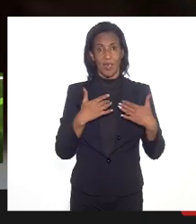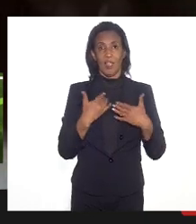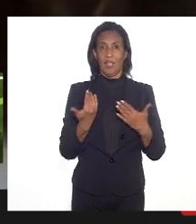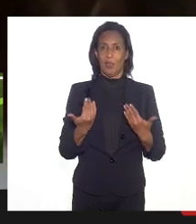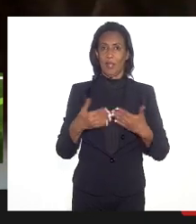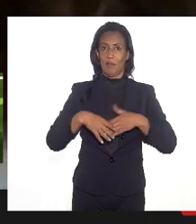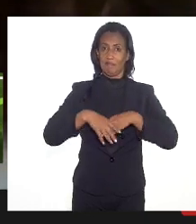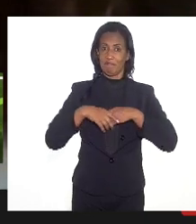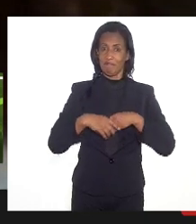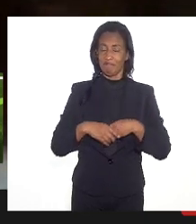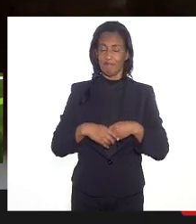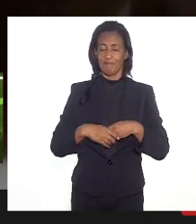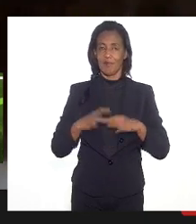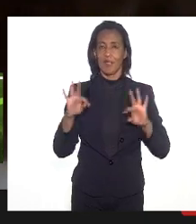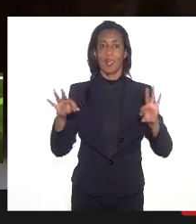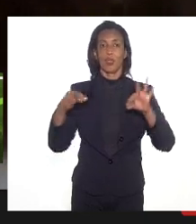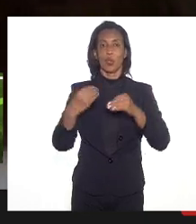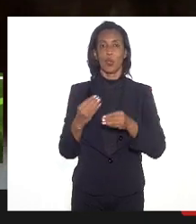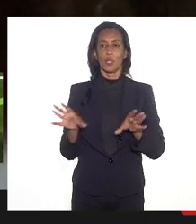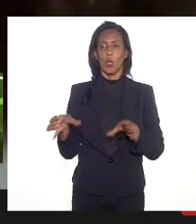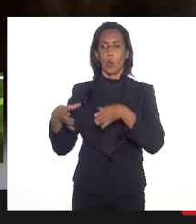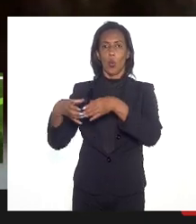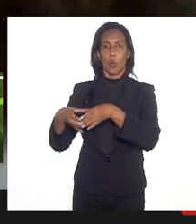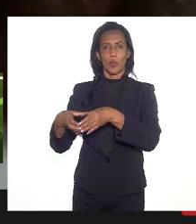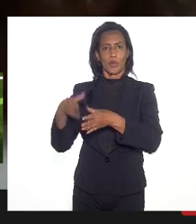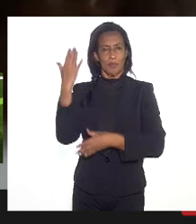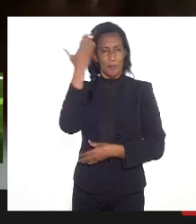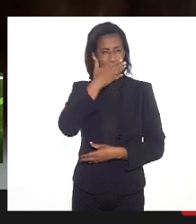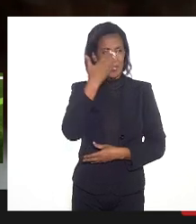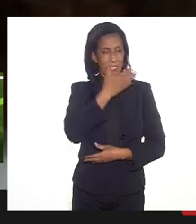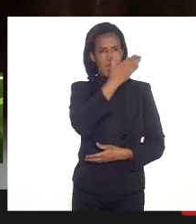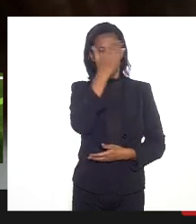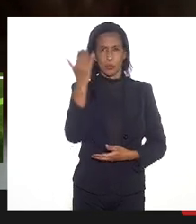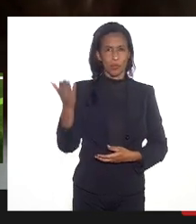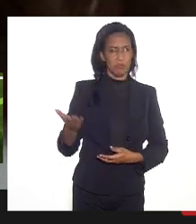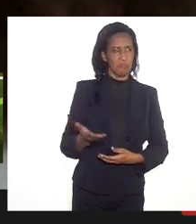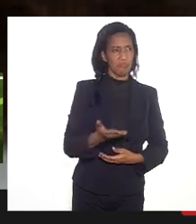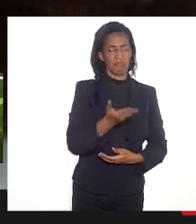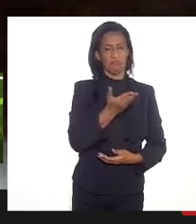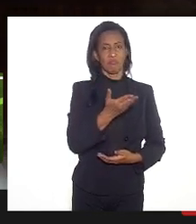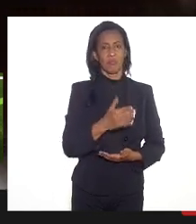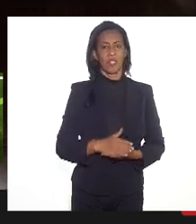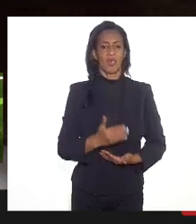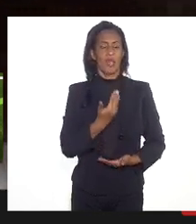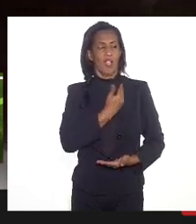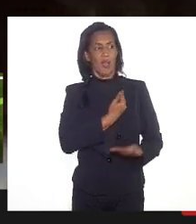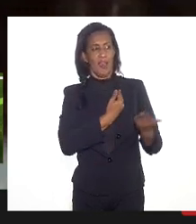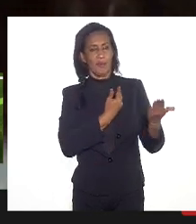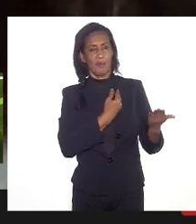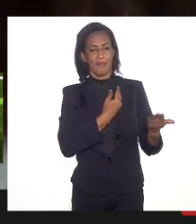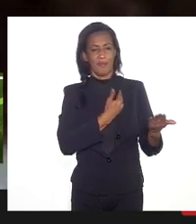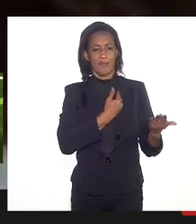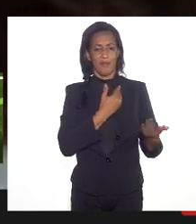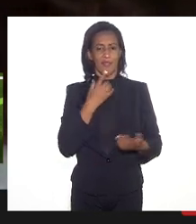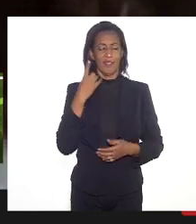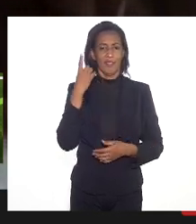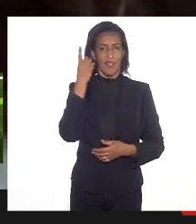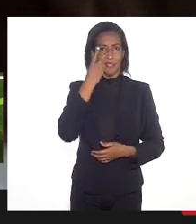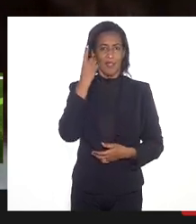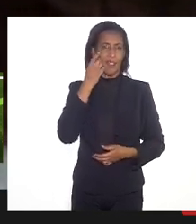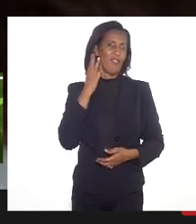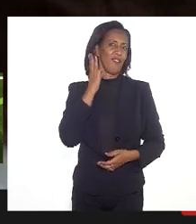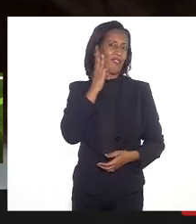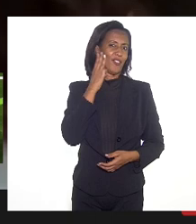né, a todas as comunidades presentes, ao colega, né, deputado